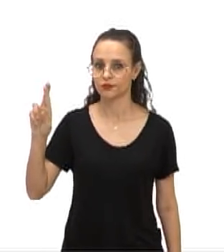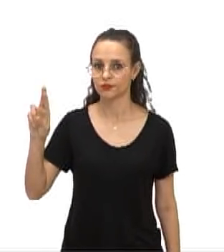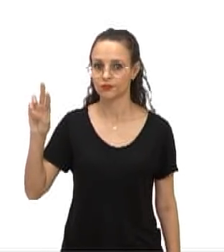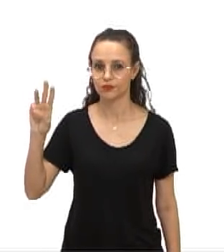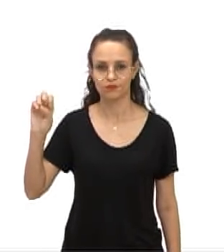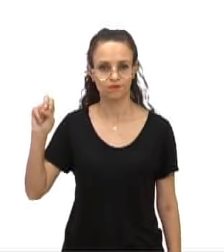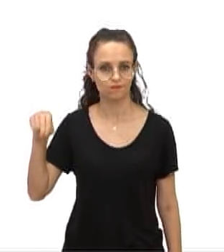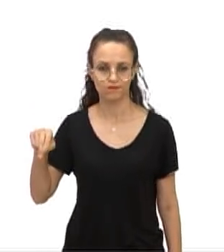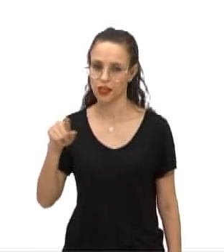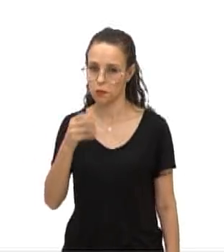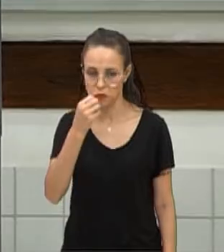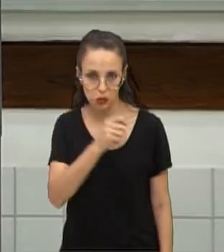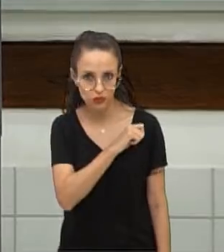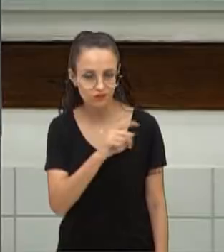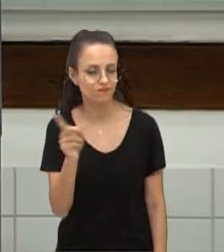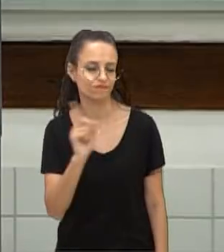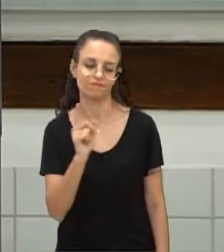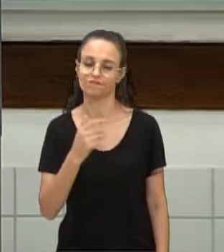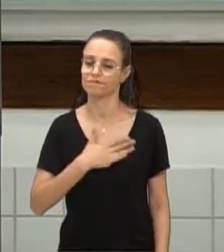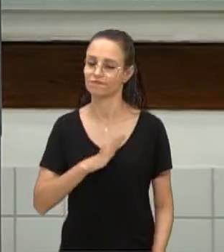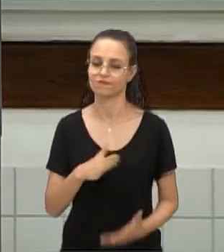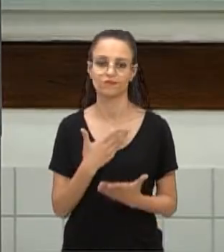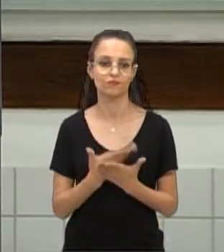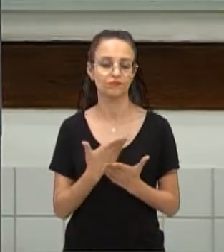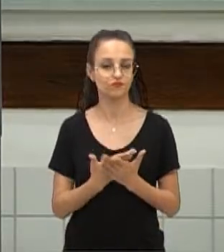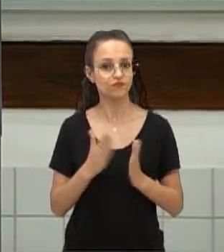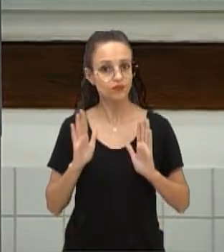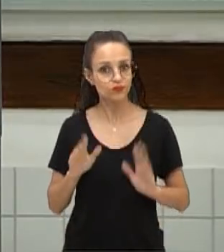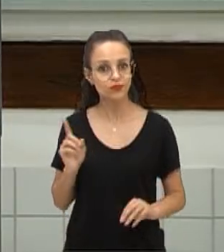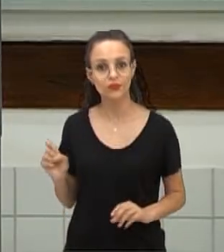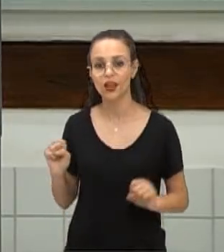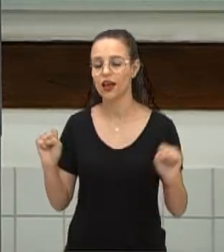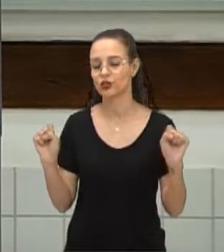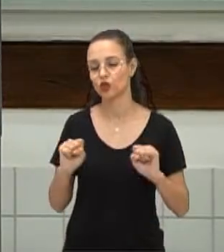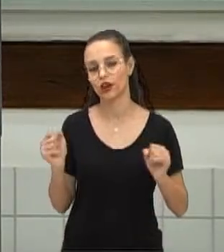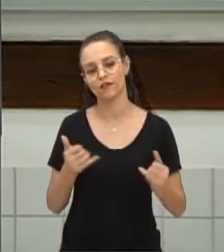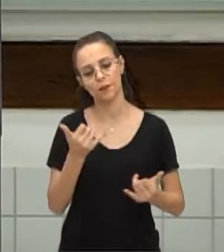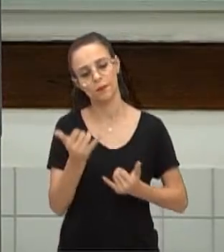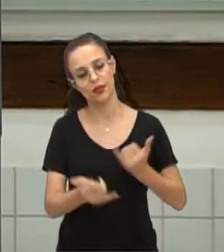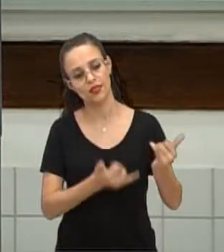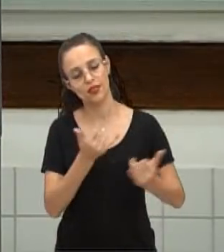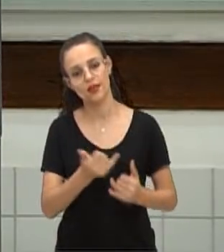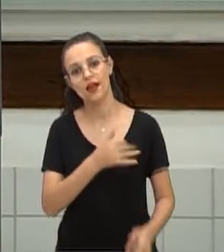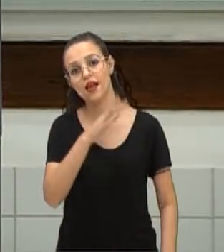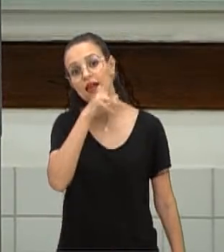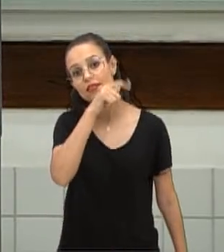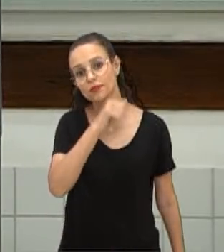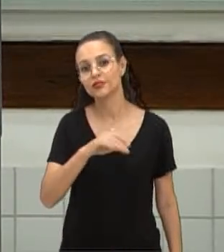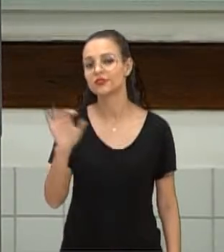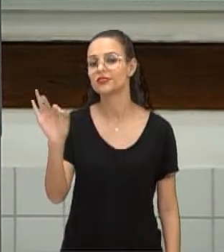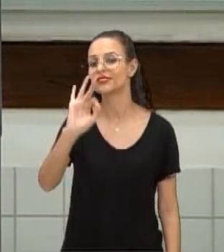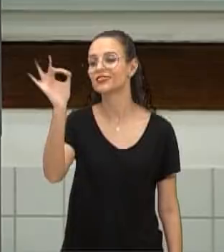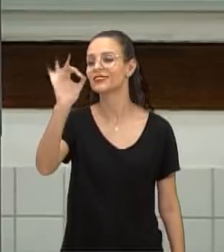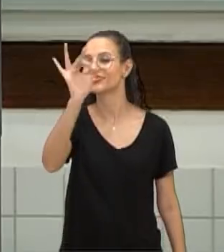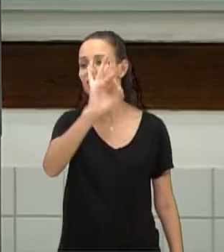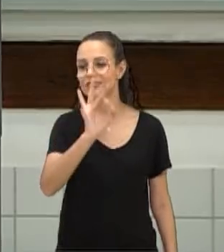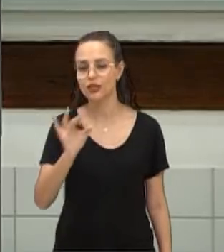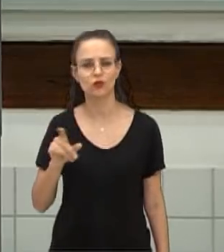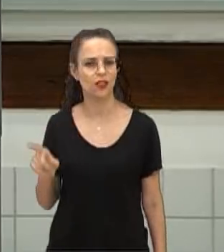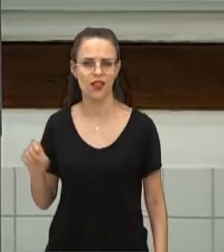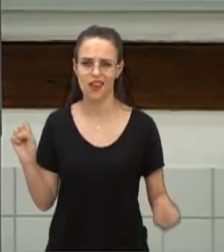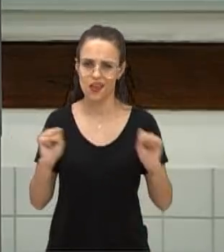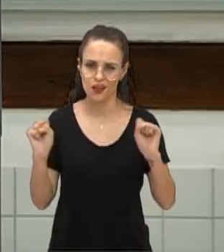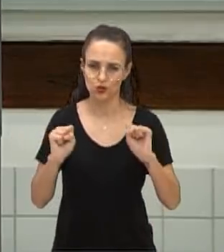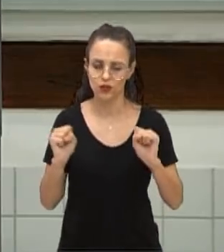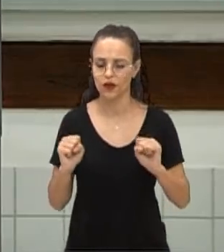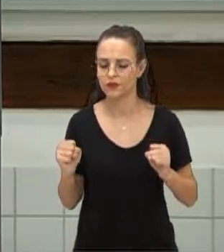de estudar, viu gente? Não gostava de estudar. Mas ele adorava brincar com os animais, com insetos, ele adorava os seres vivos, ele